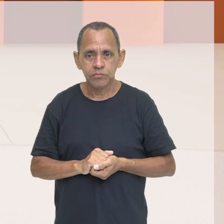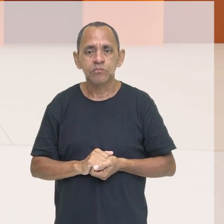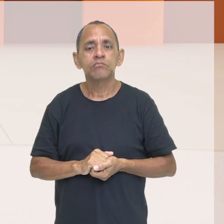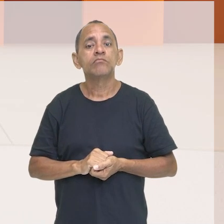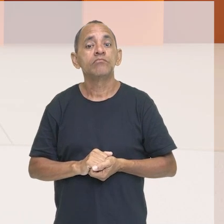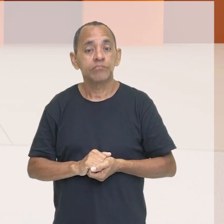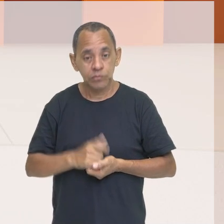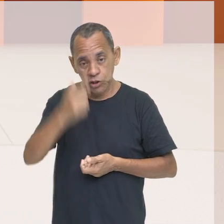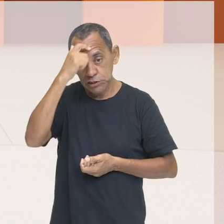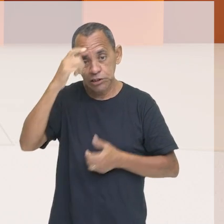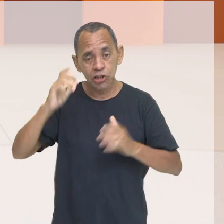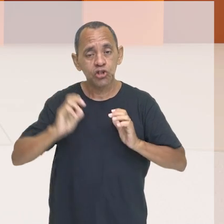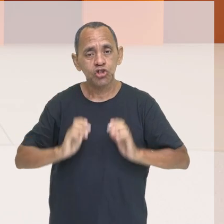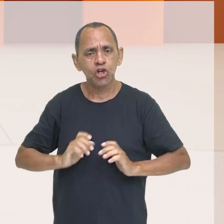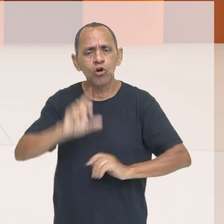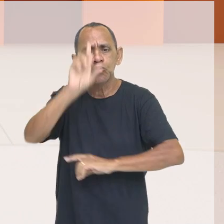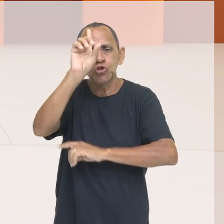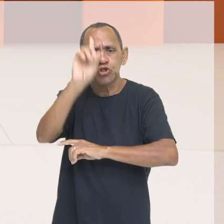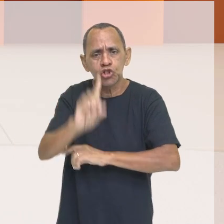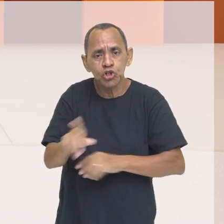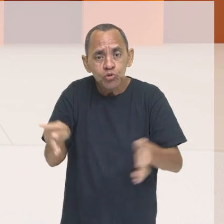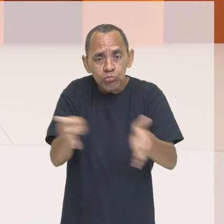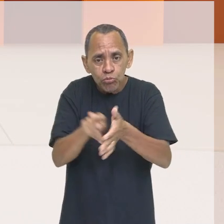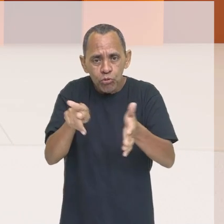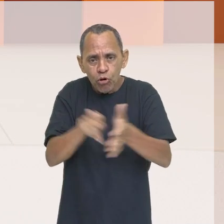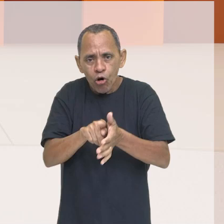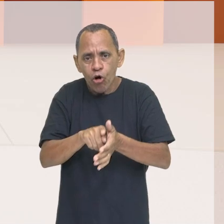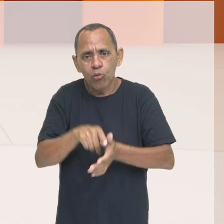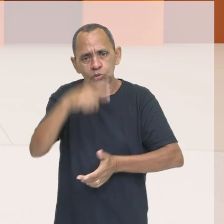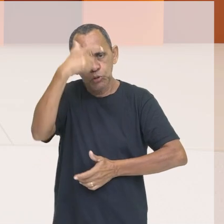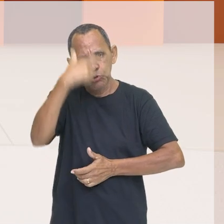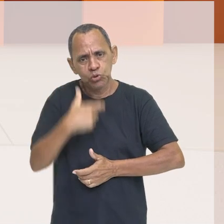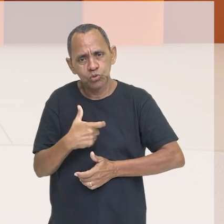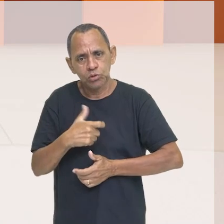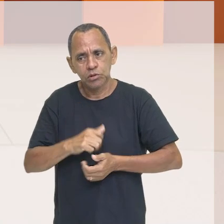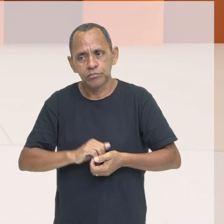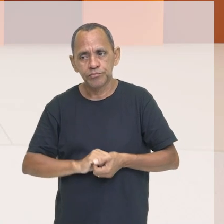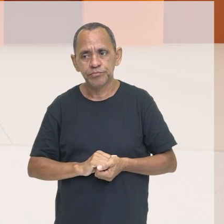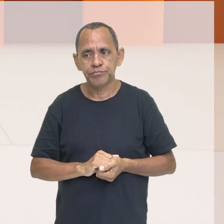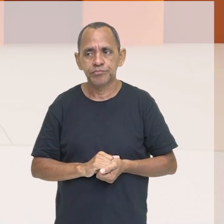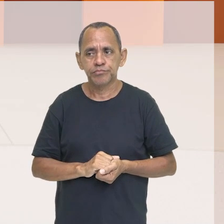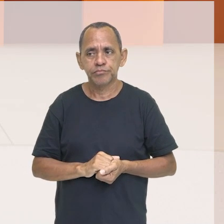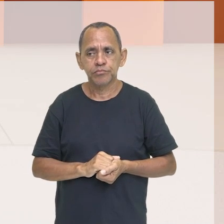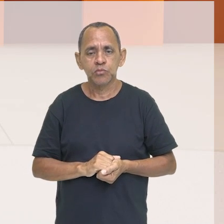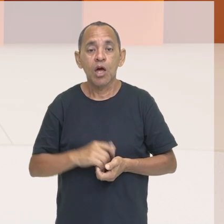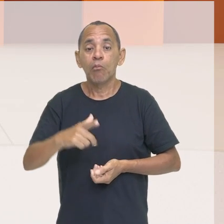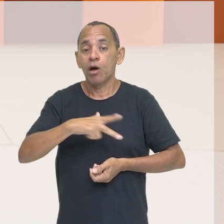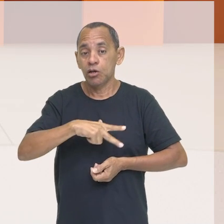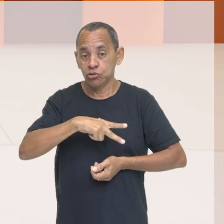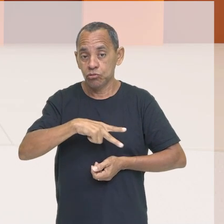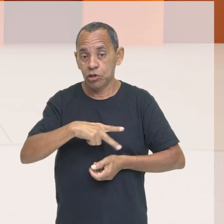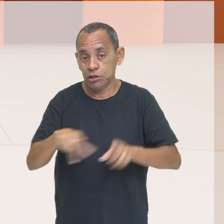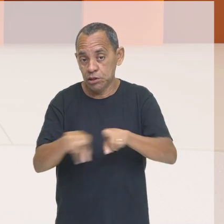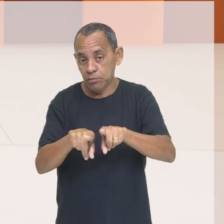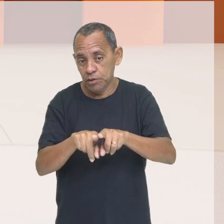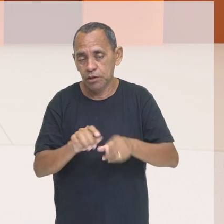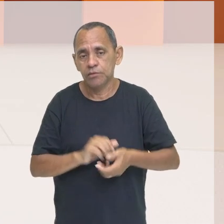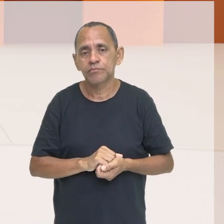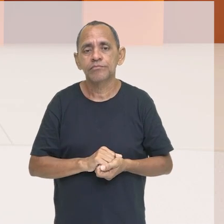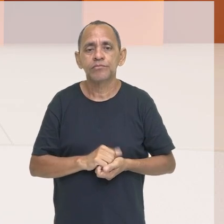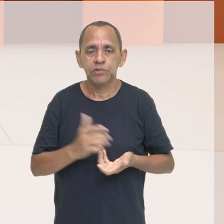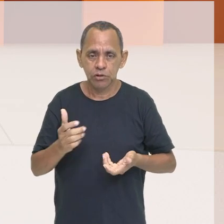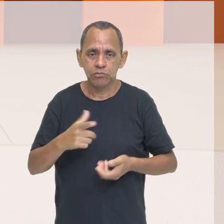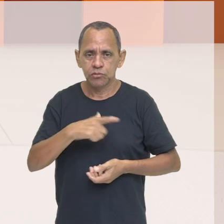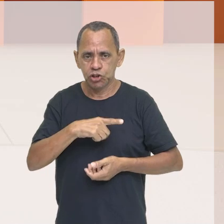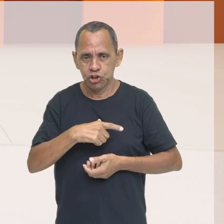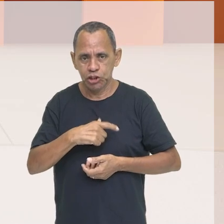direito de ter direito. Né? Cidadania é esse direito de ter direito. Tudo bem. Ter a cidadania de um país